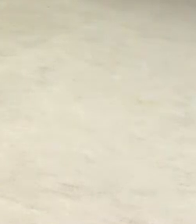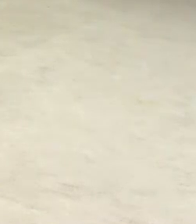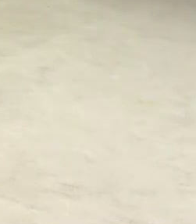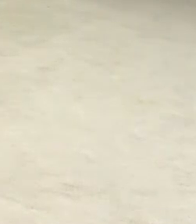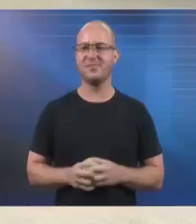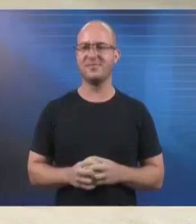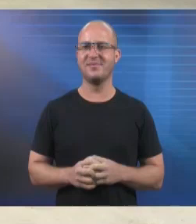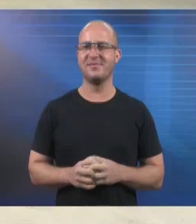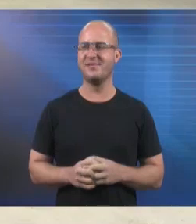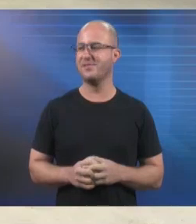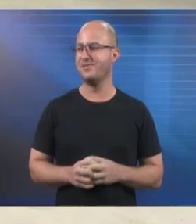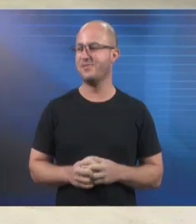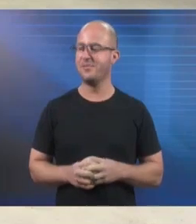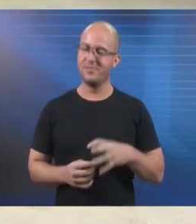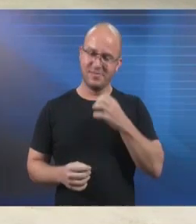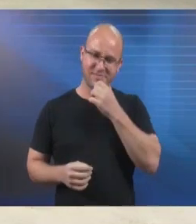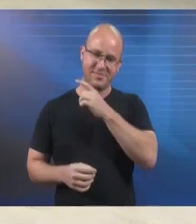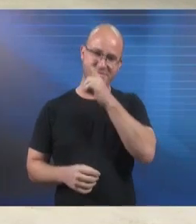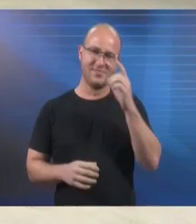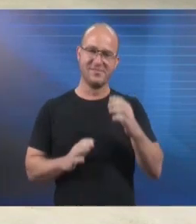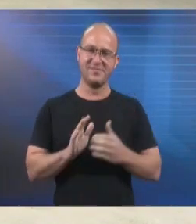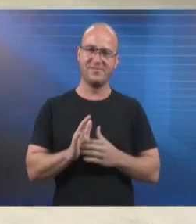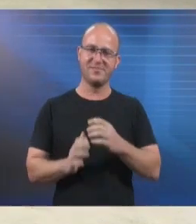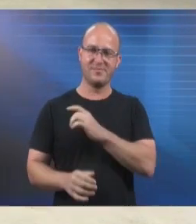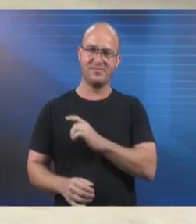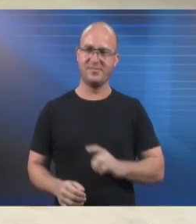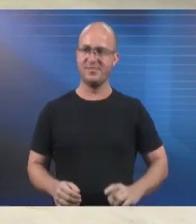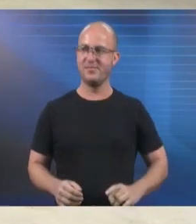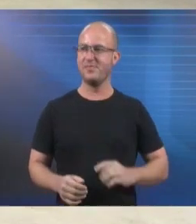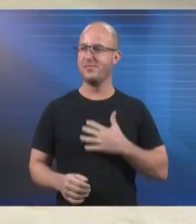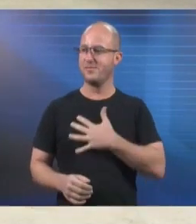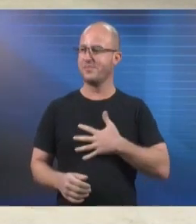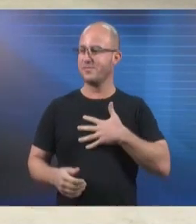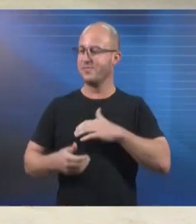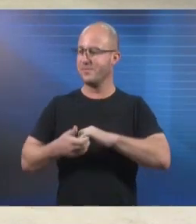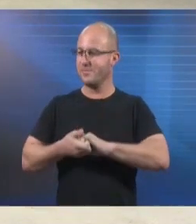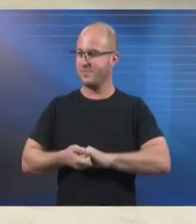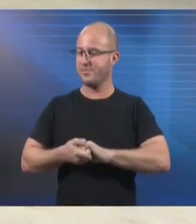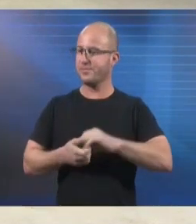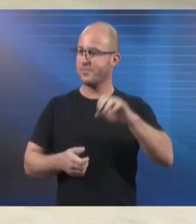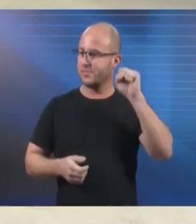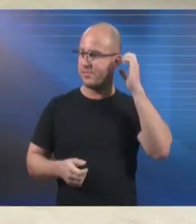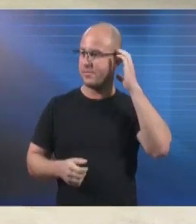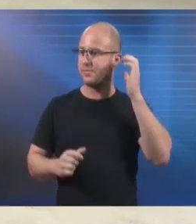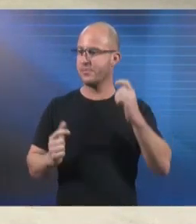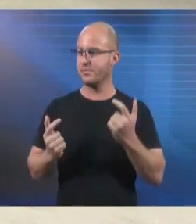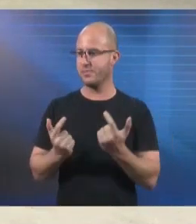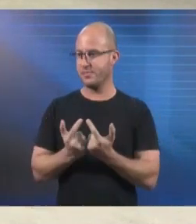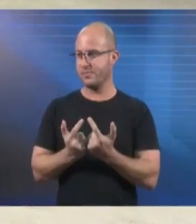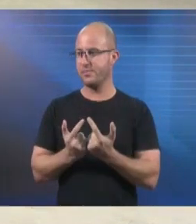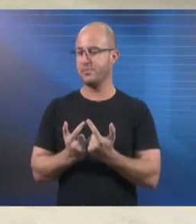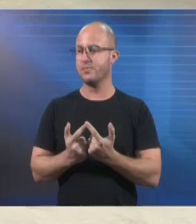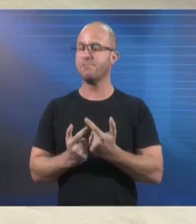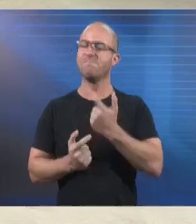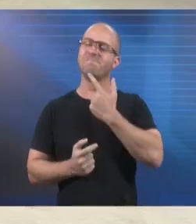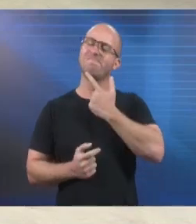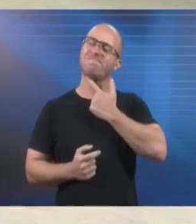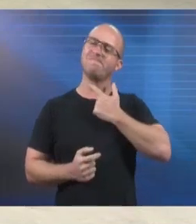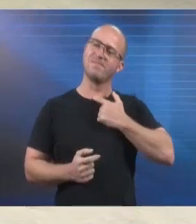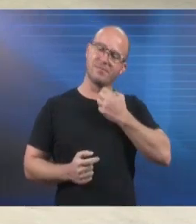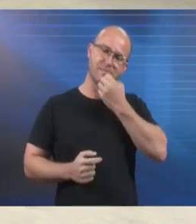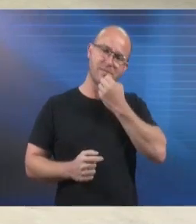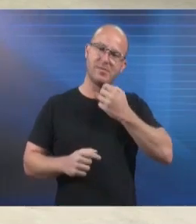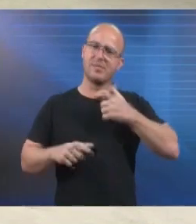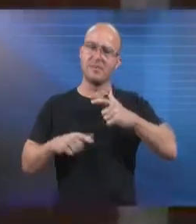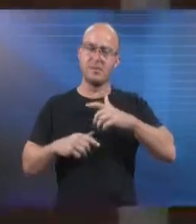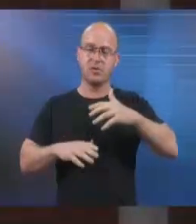Bom dia senhoras e senhores deputados gostaria de saudar os telespectadores da TV Assembleia ouvintes a rádio da Assembleia desejar excelente dia de